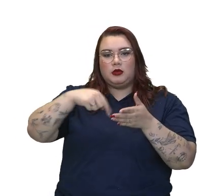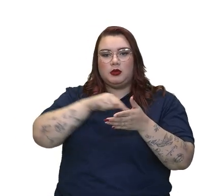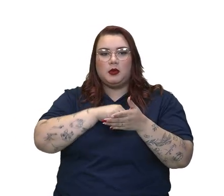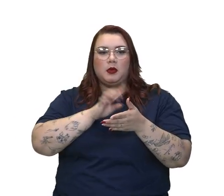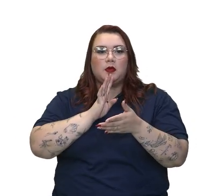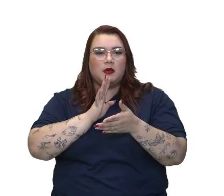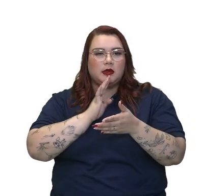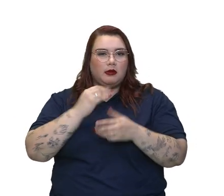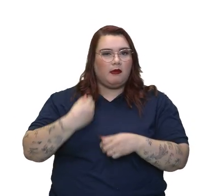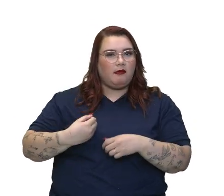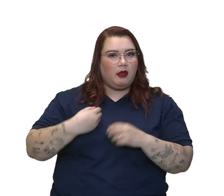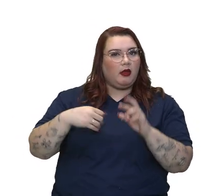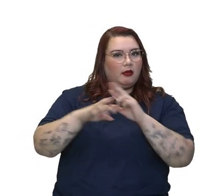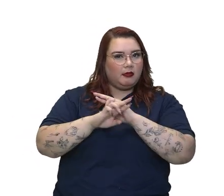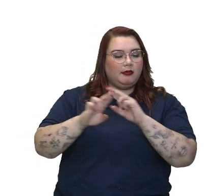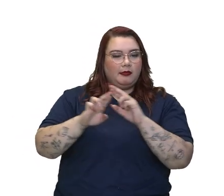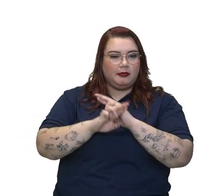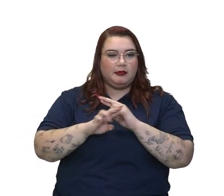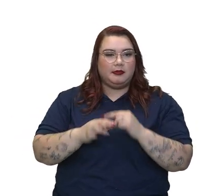nosso cotidiano.